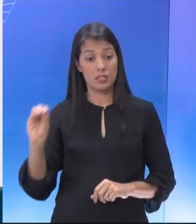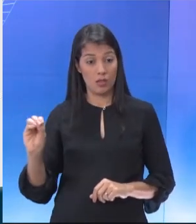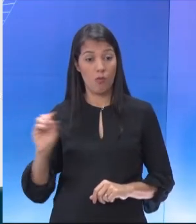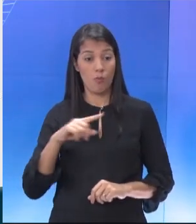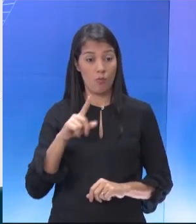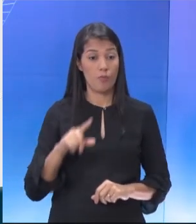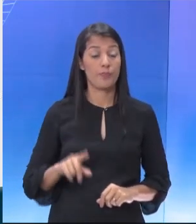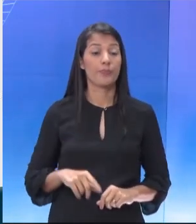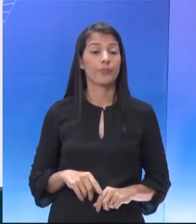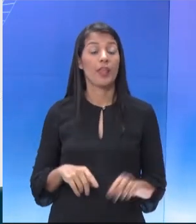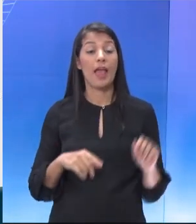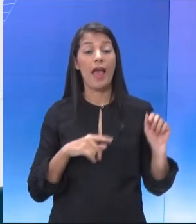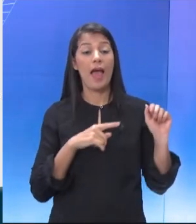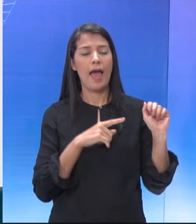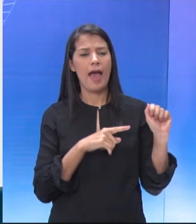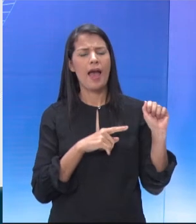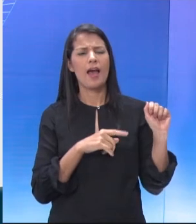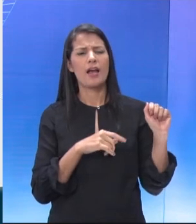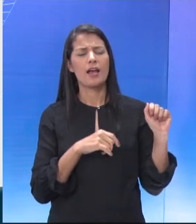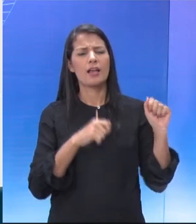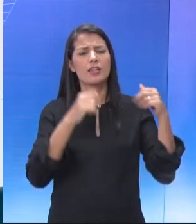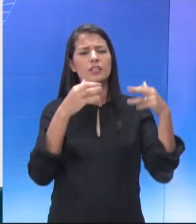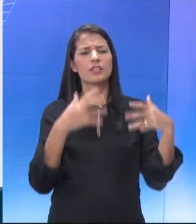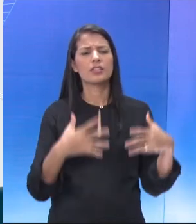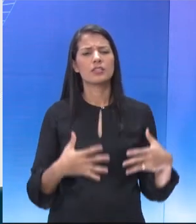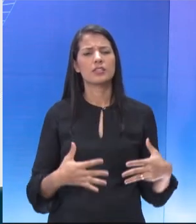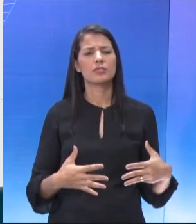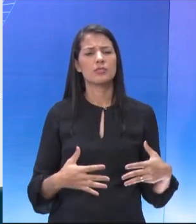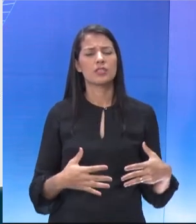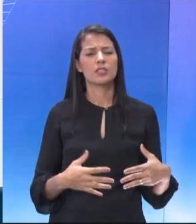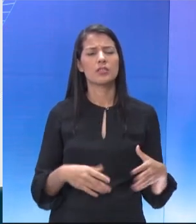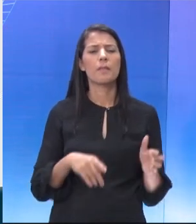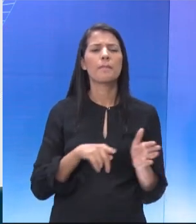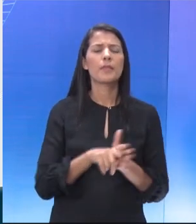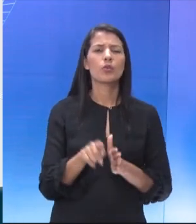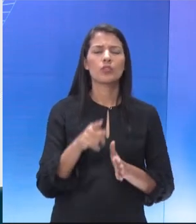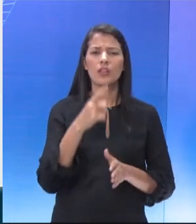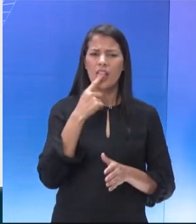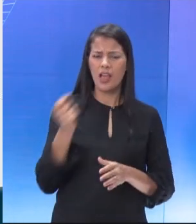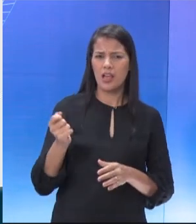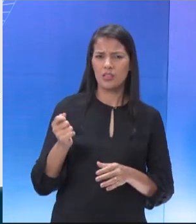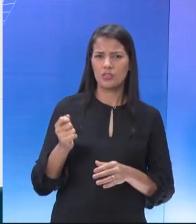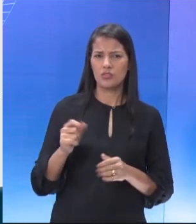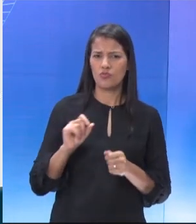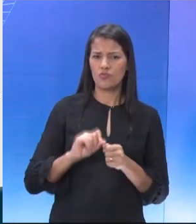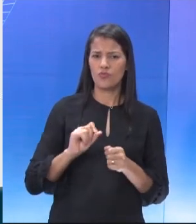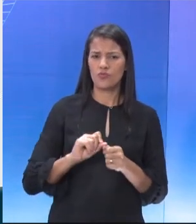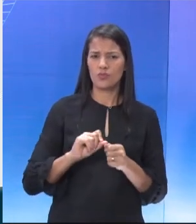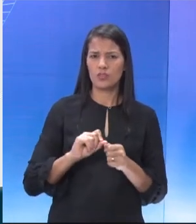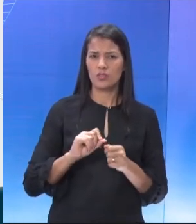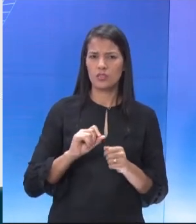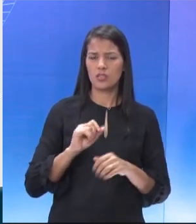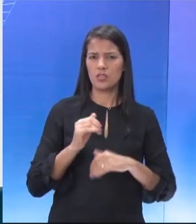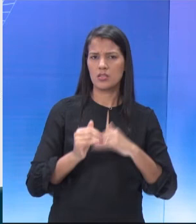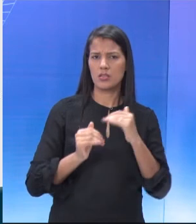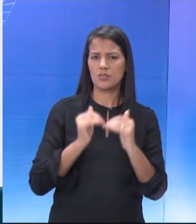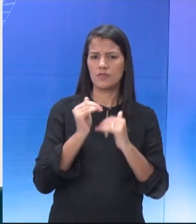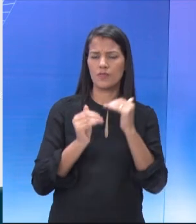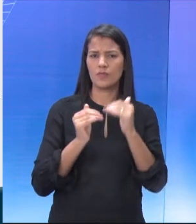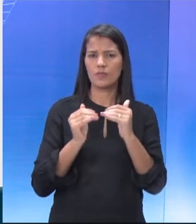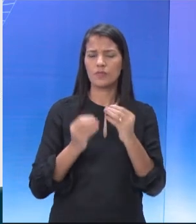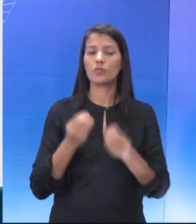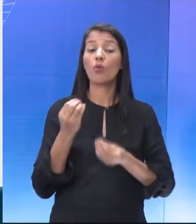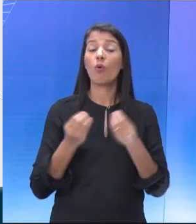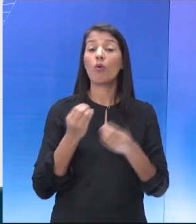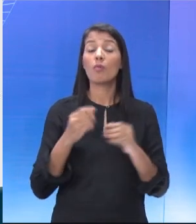Na pergunta aqui, ela diz o seguinte, esses ácidos atuam no processo de modo A, então alternativa A, hidrolisar os lipídios?